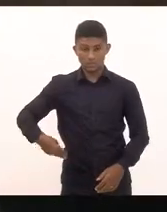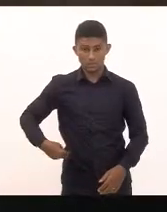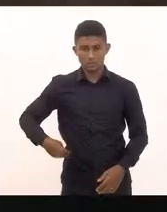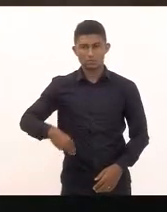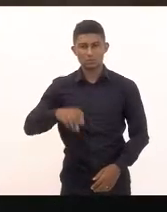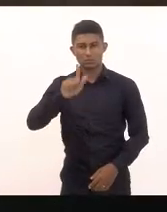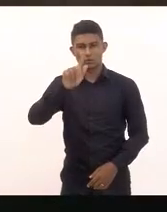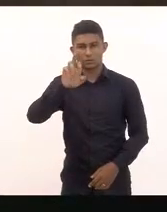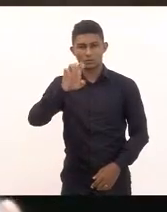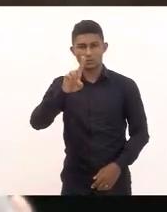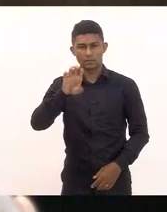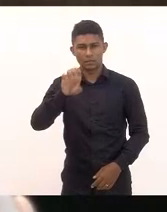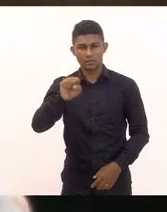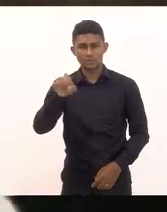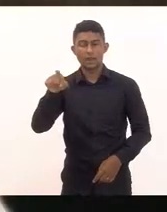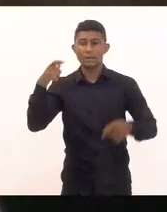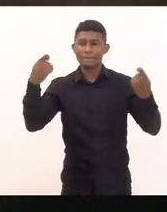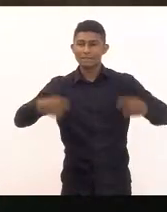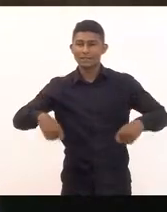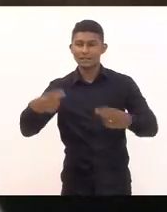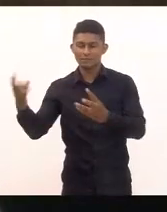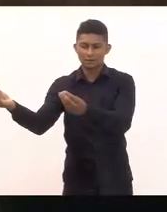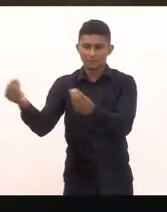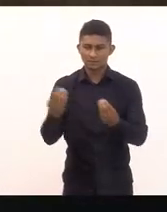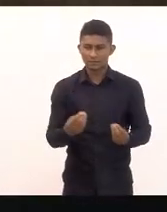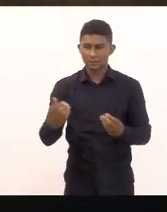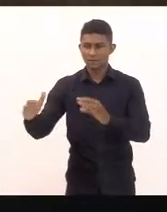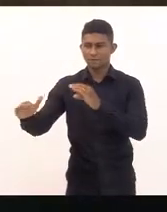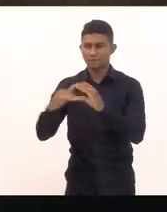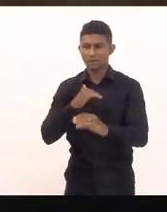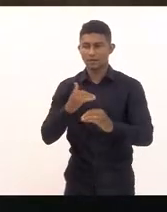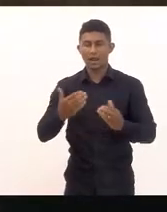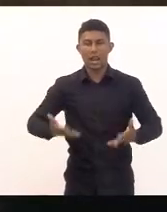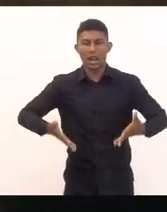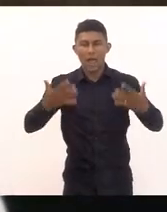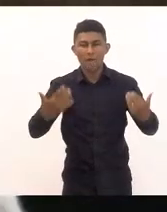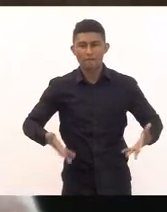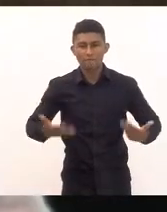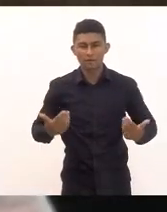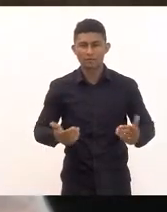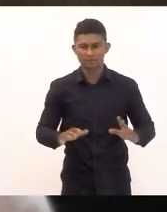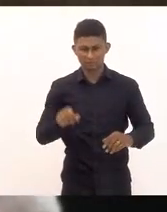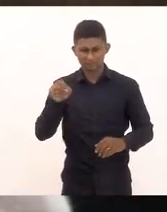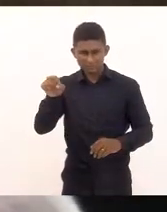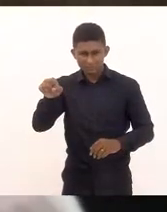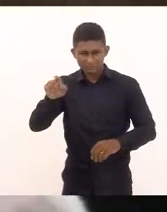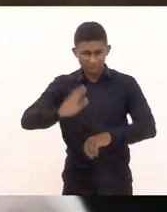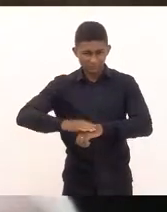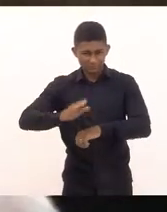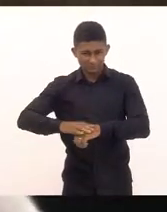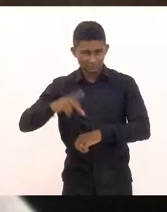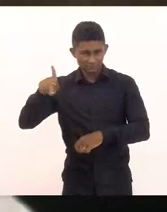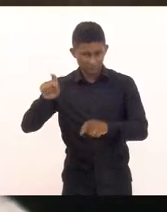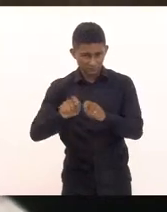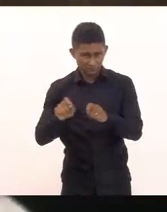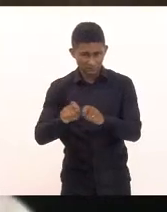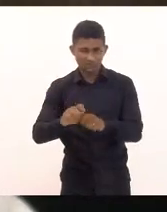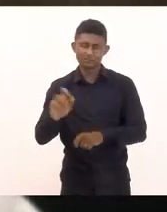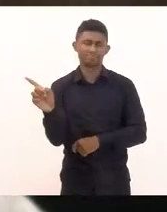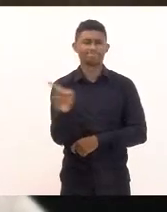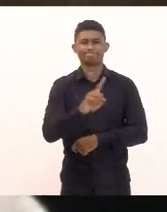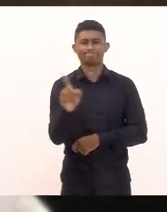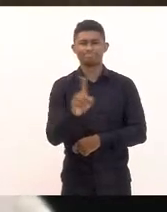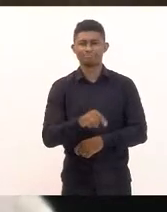cá uma coisa bem mais leve para a gente, deputada. Mas não fez. Não fez.